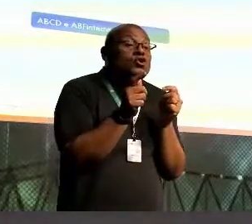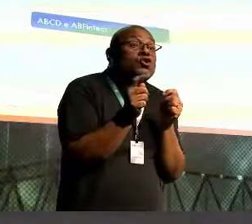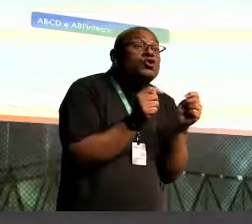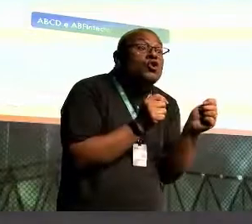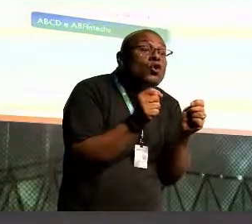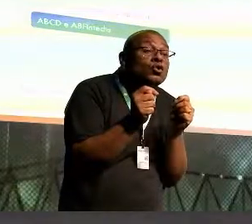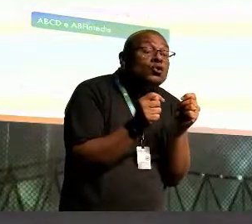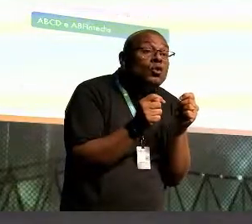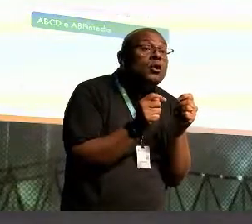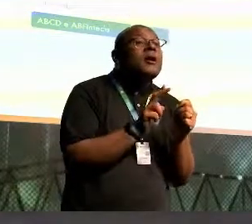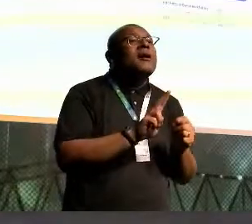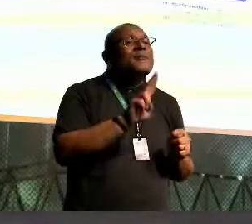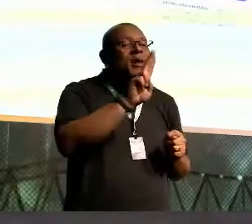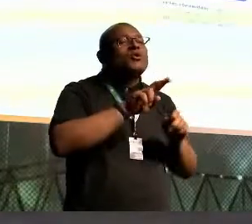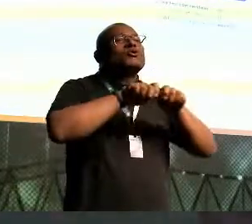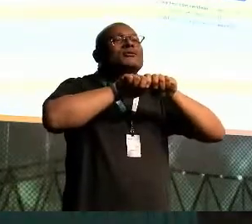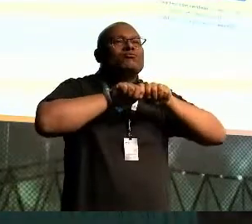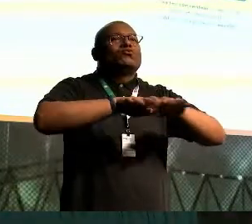para a implementação.